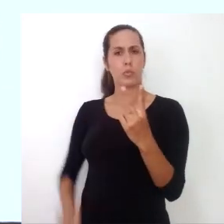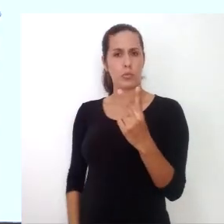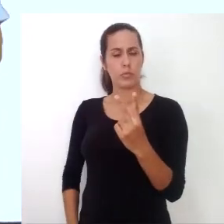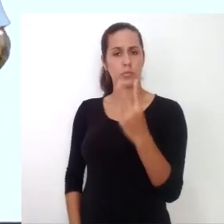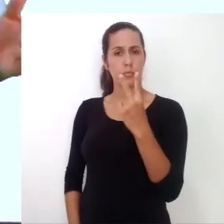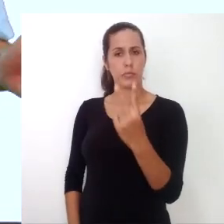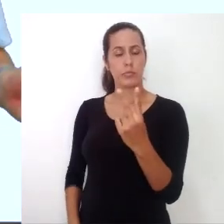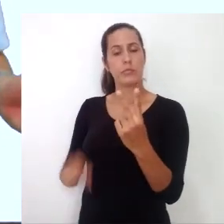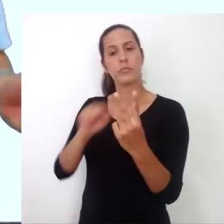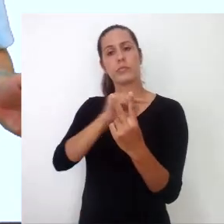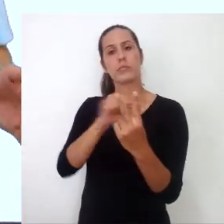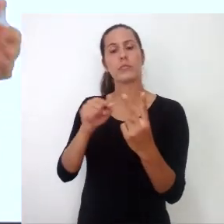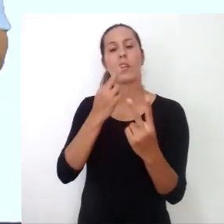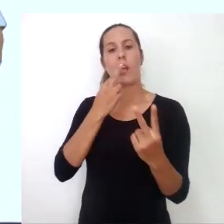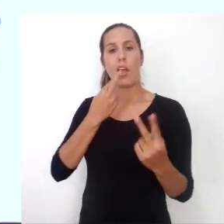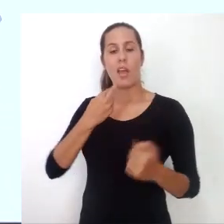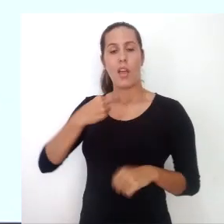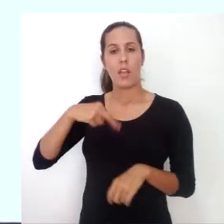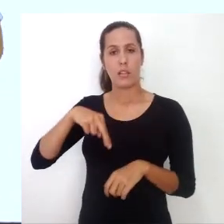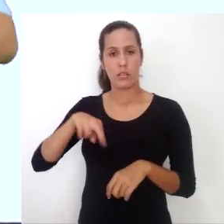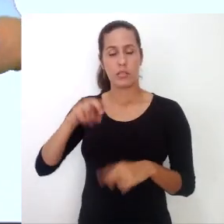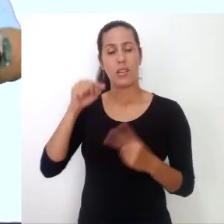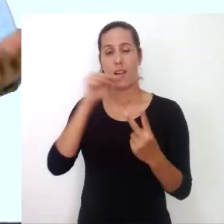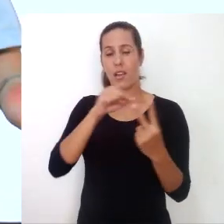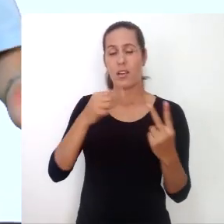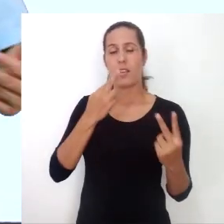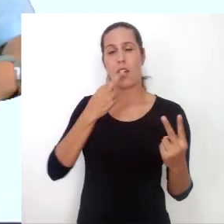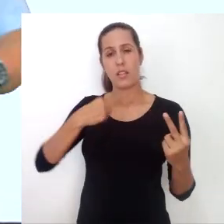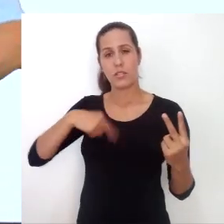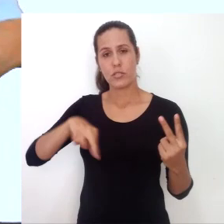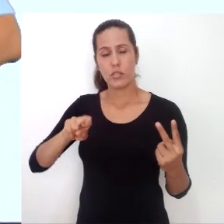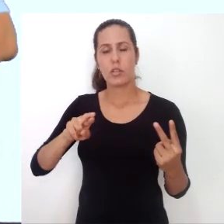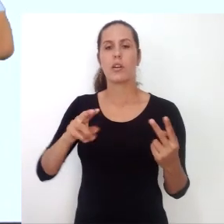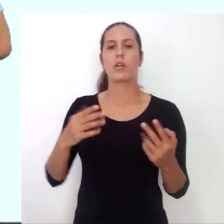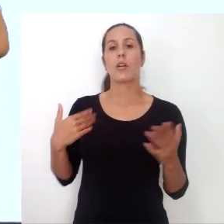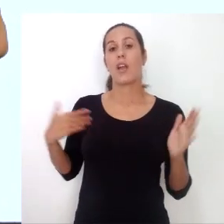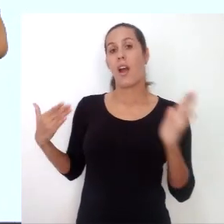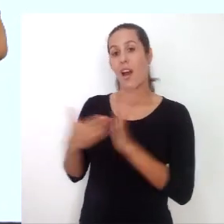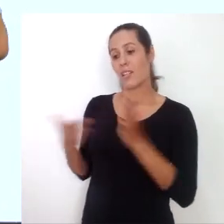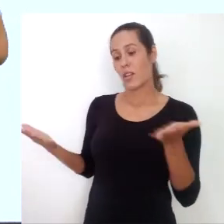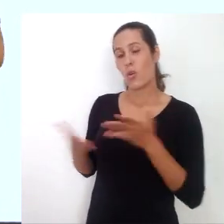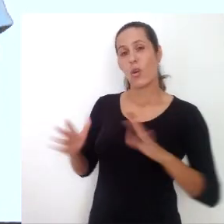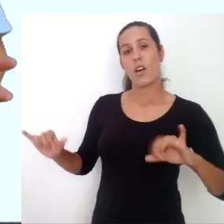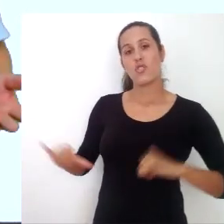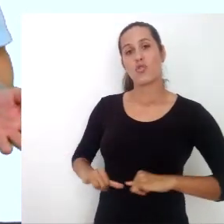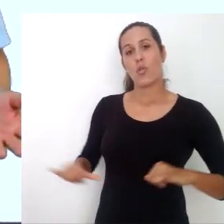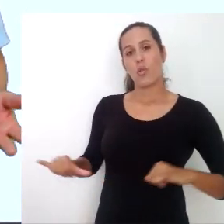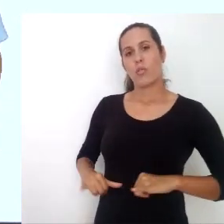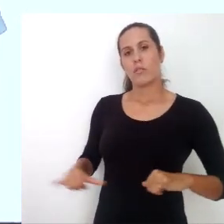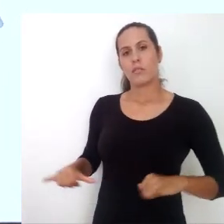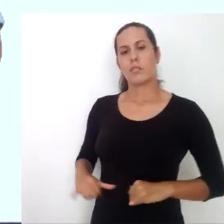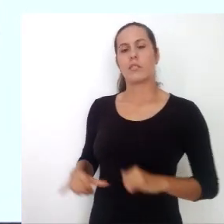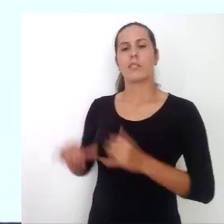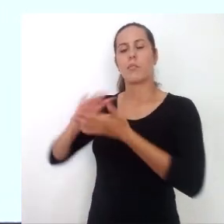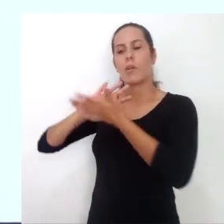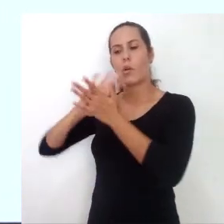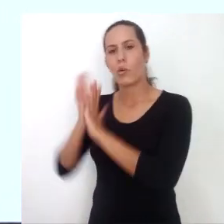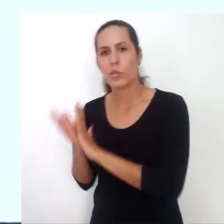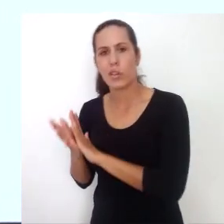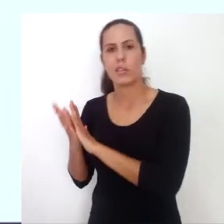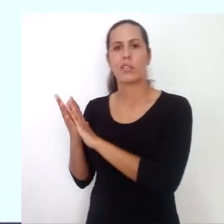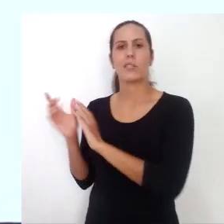dois exemplos aqui. Esses dois exemplos são exemplos de religiões, certo? Que são perseguidas. Então é